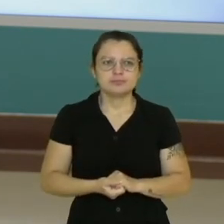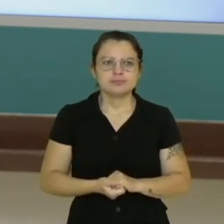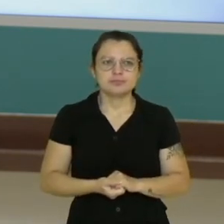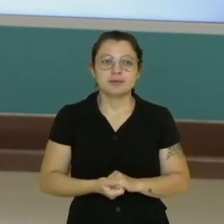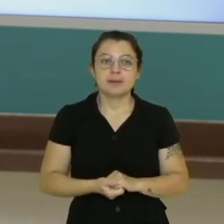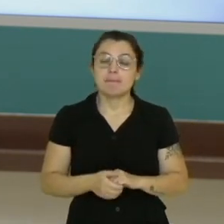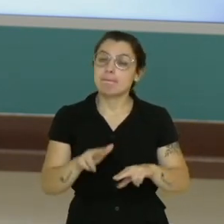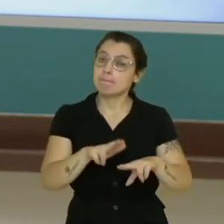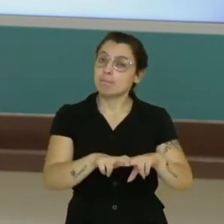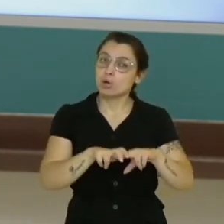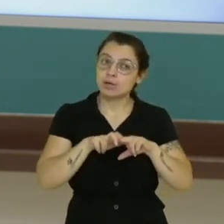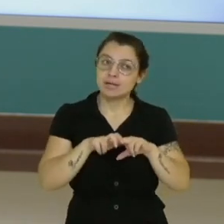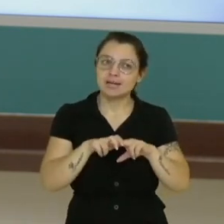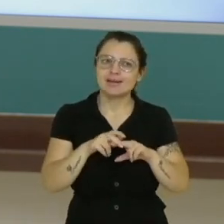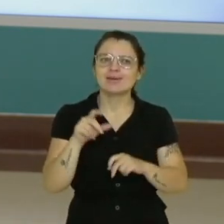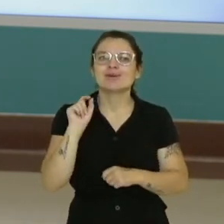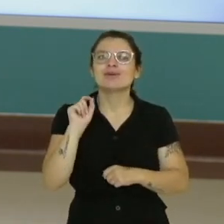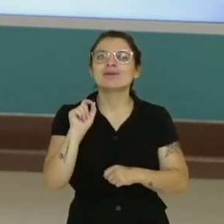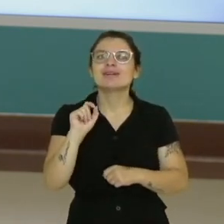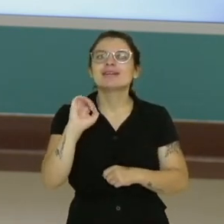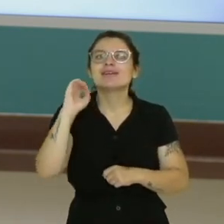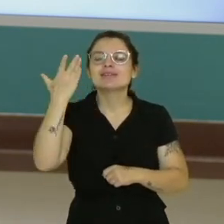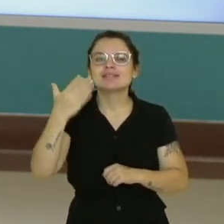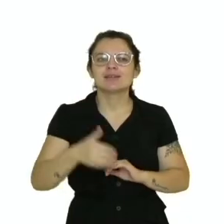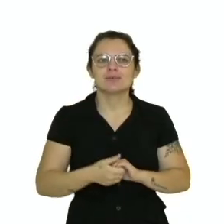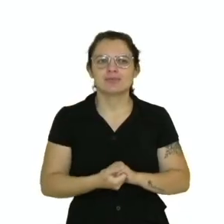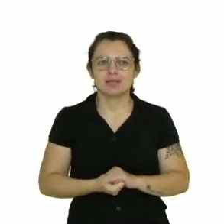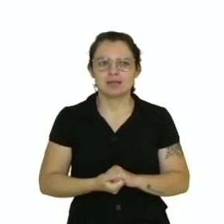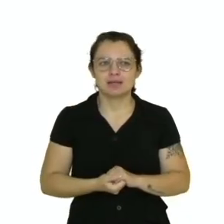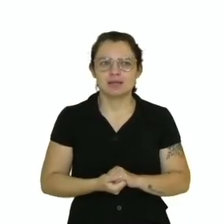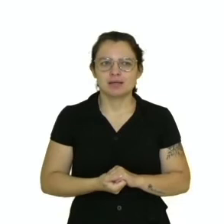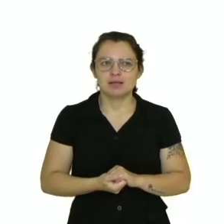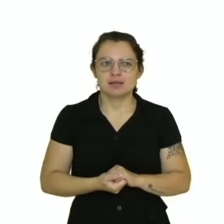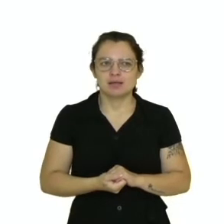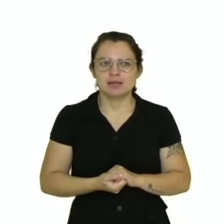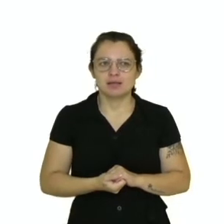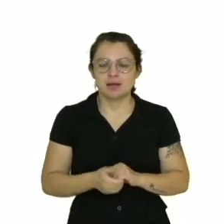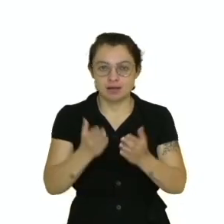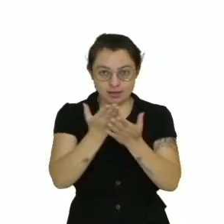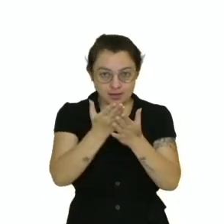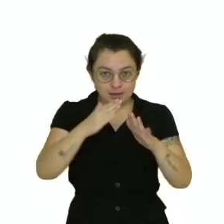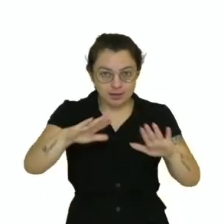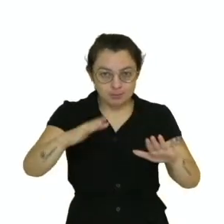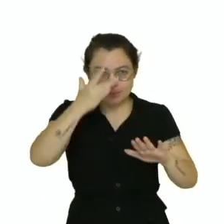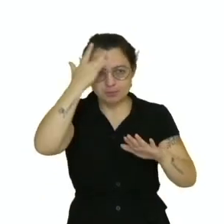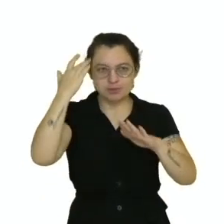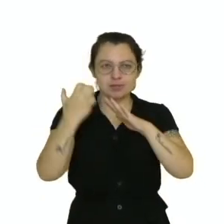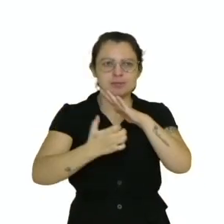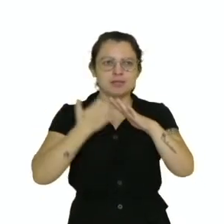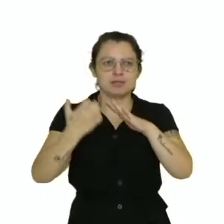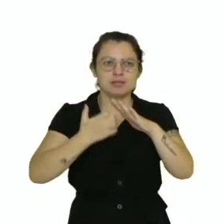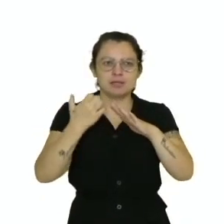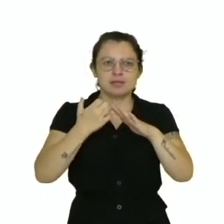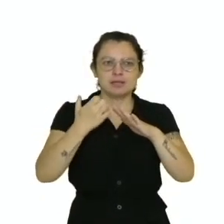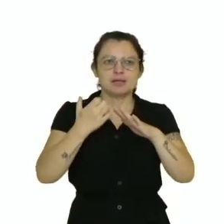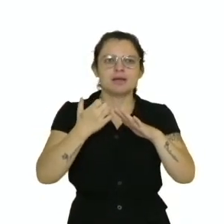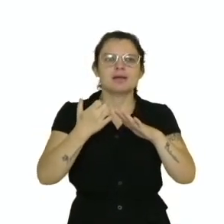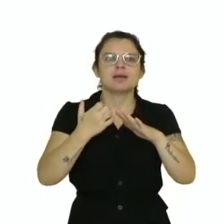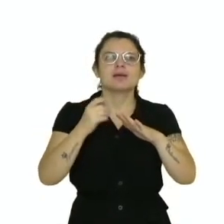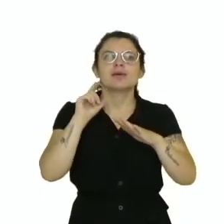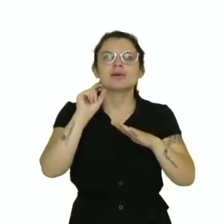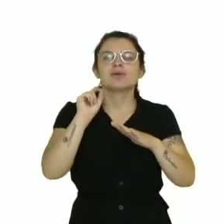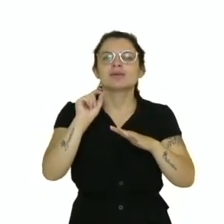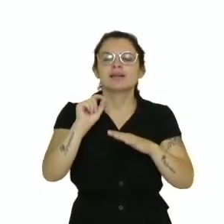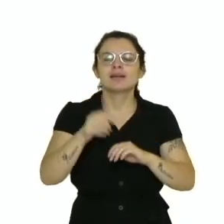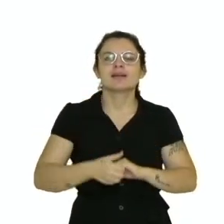Porém, qual foi o desfecho que teve essa greve? Bom, terminada a greve, os empresários passaram a perseguir e a demitir